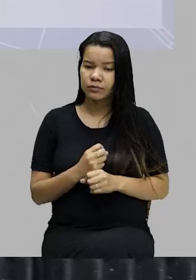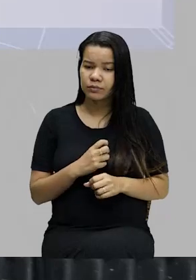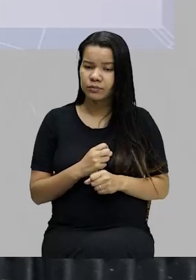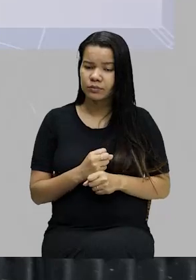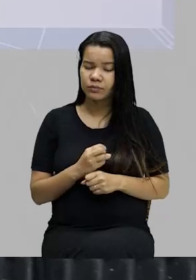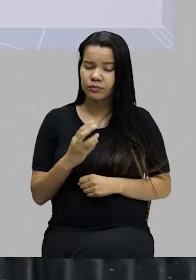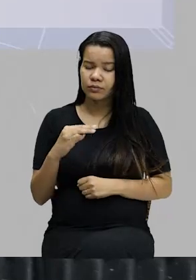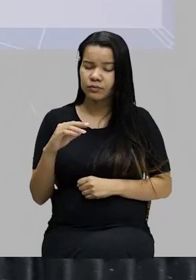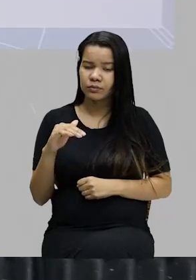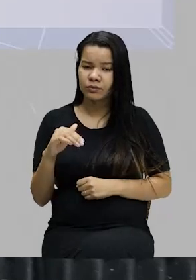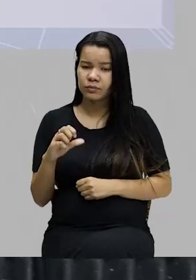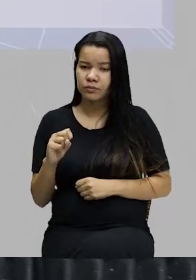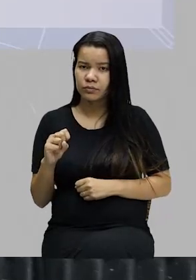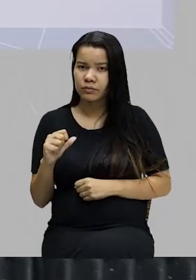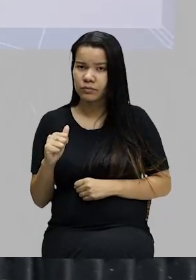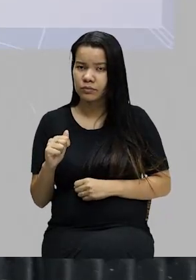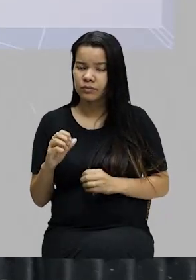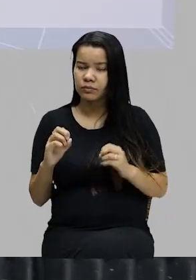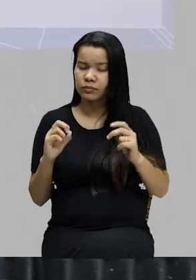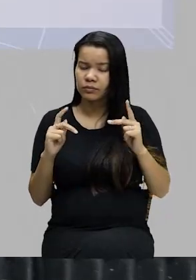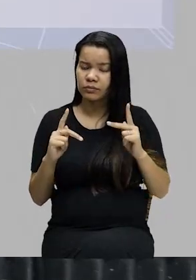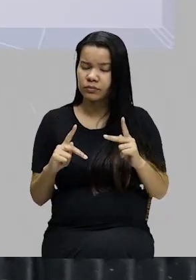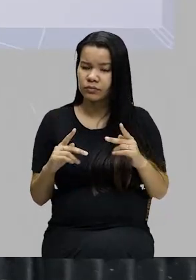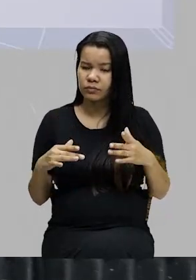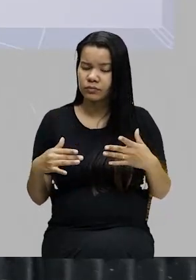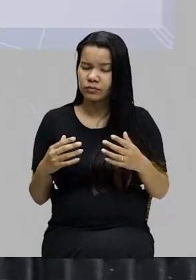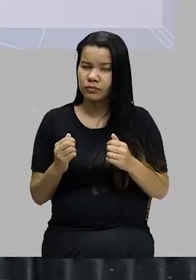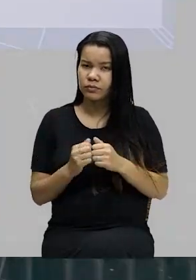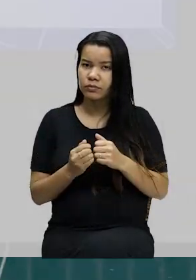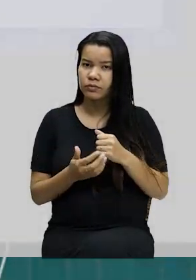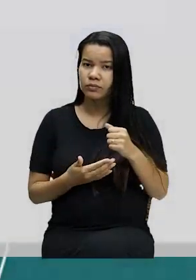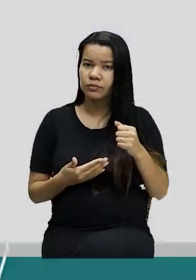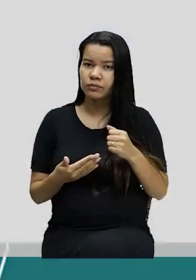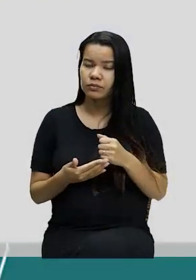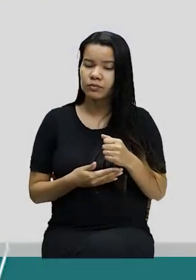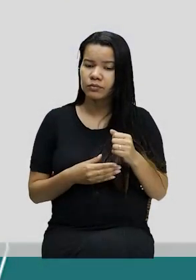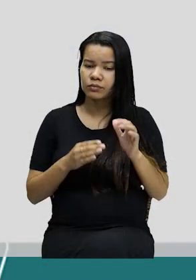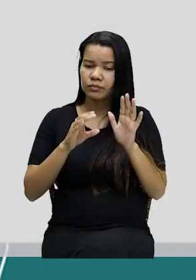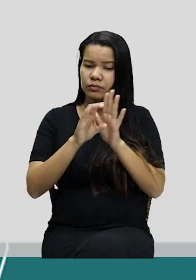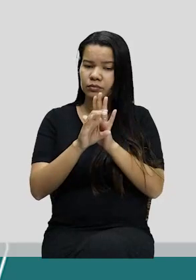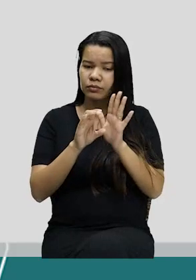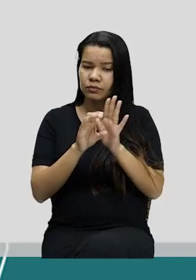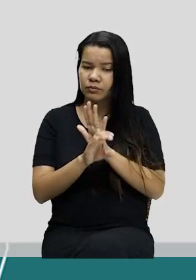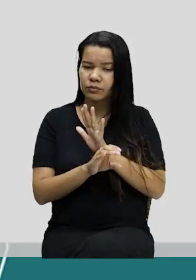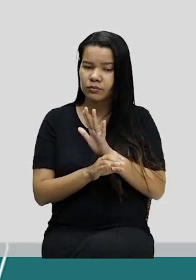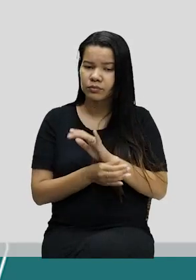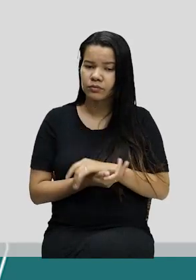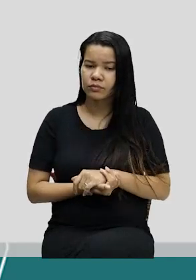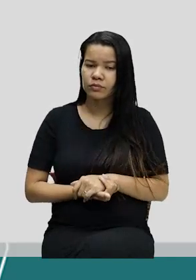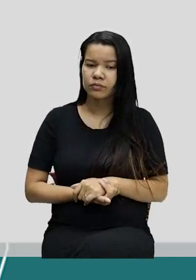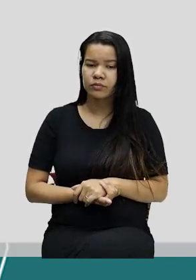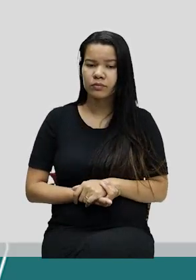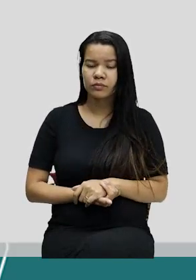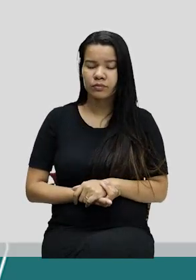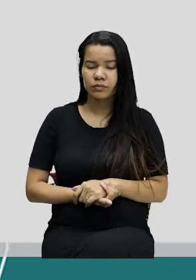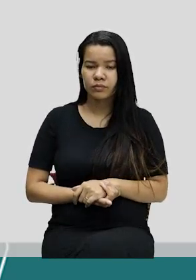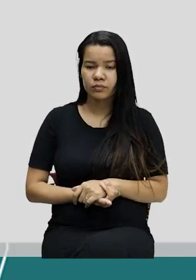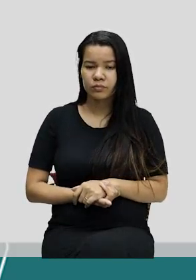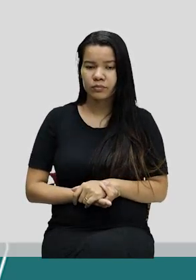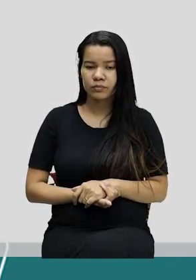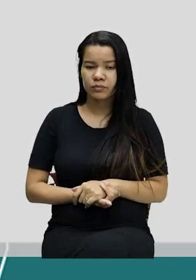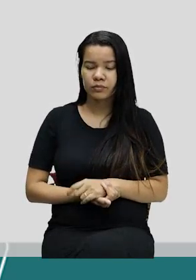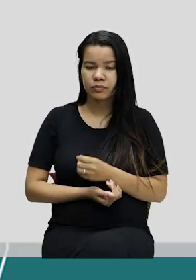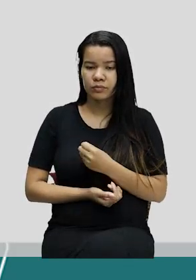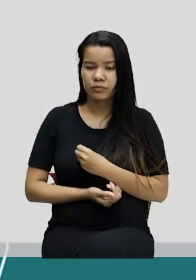molar. Ok? Então, com base nesses conceitos de número de Avogadro e de